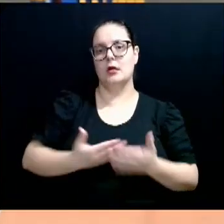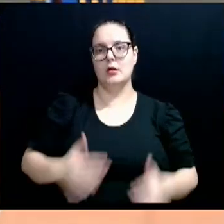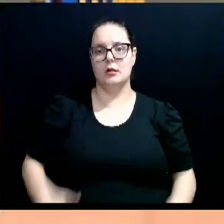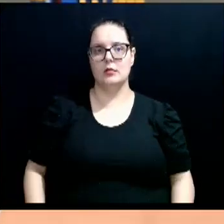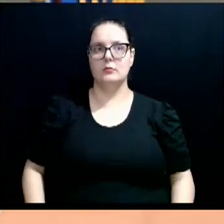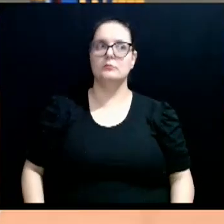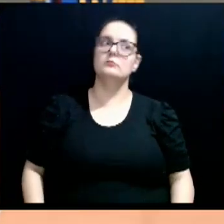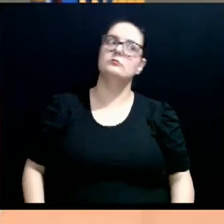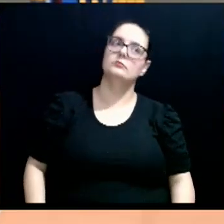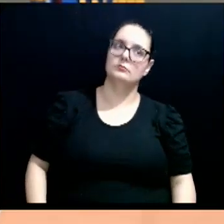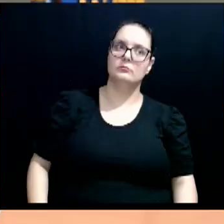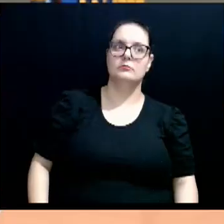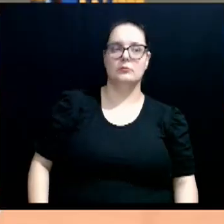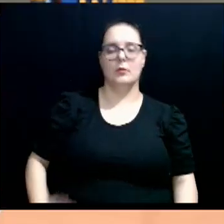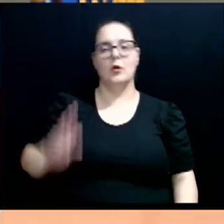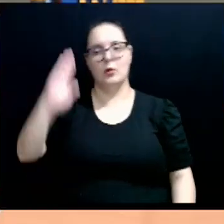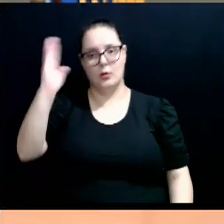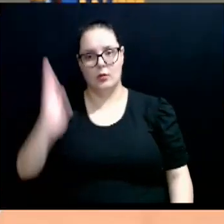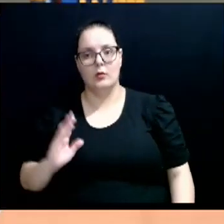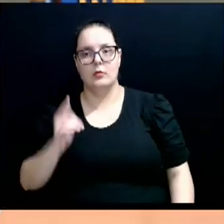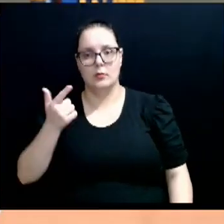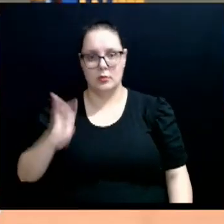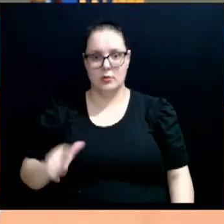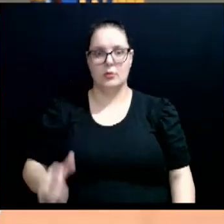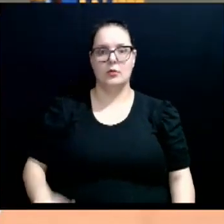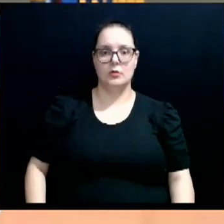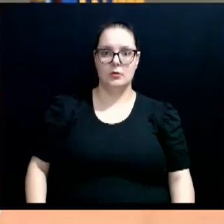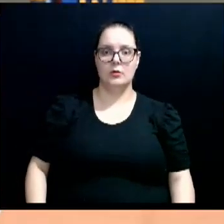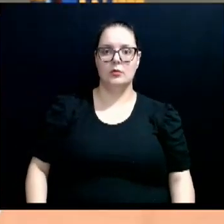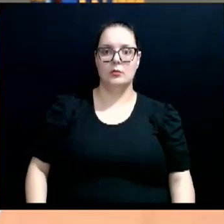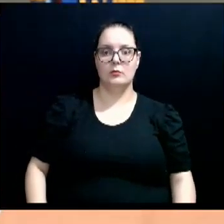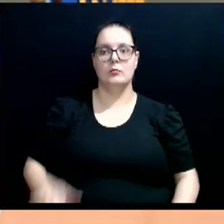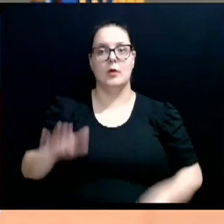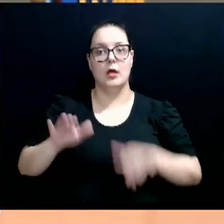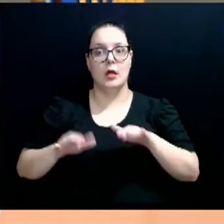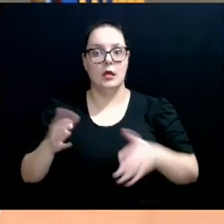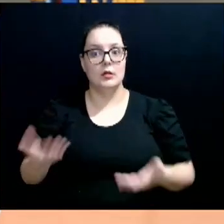o Brasil continua tendo, talvez, uma certa,